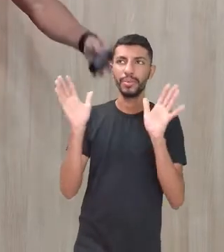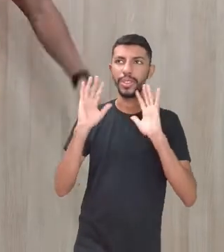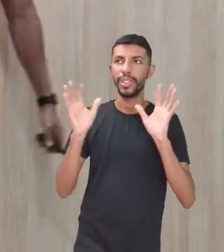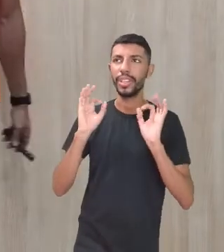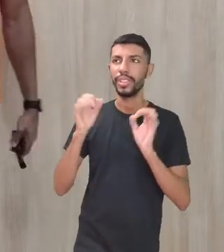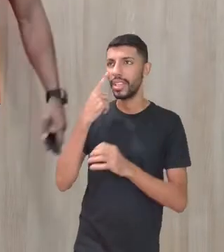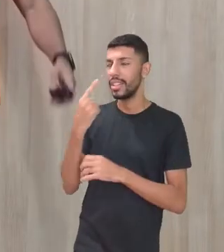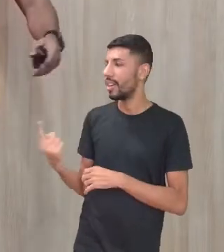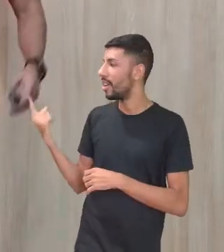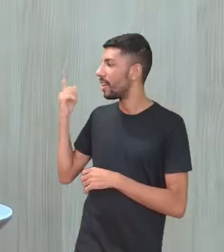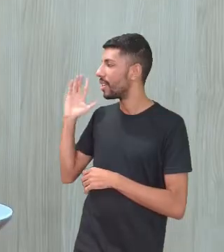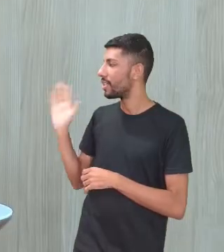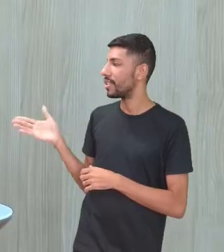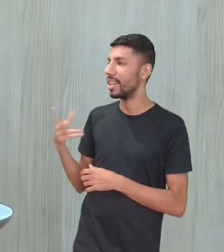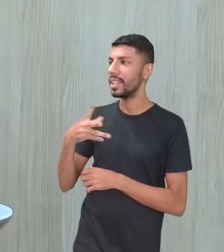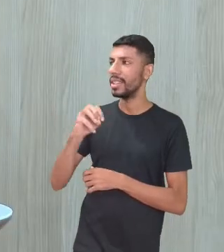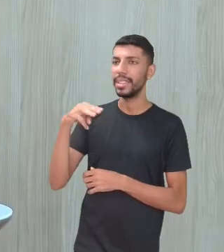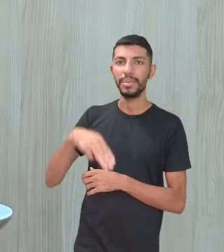para aí, 30 minutos já.